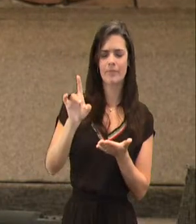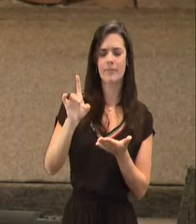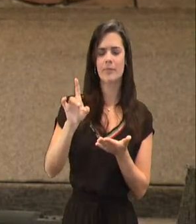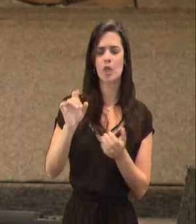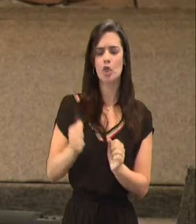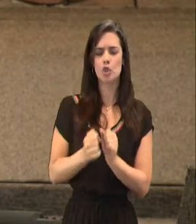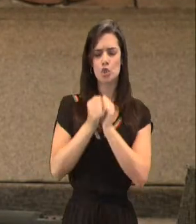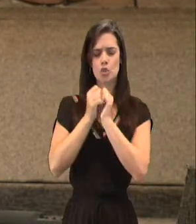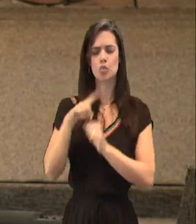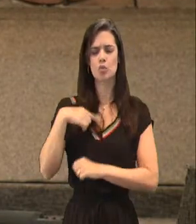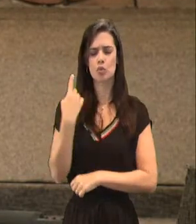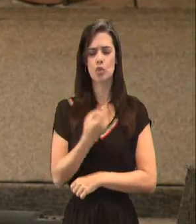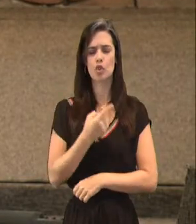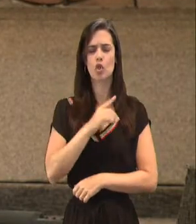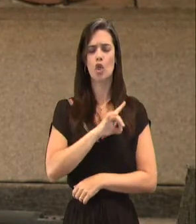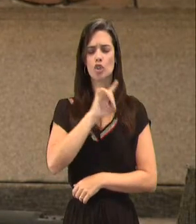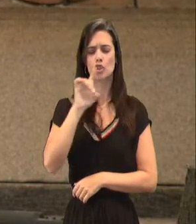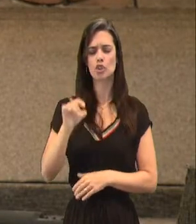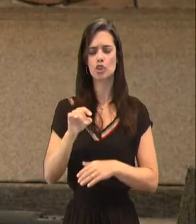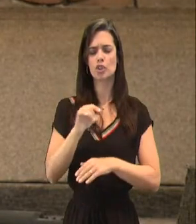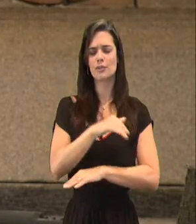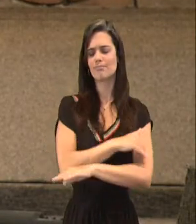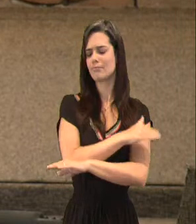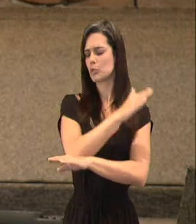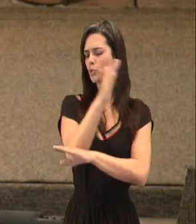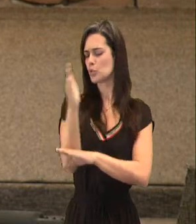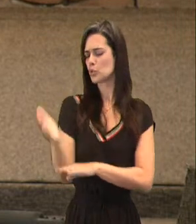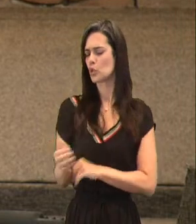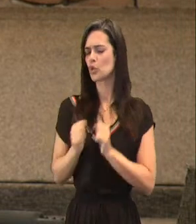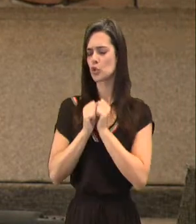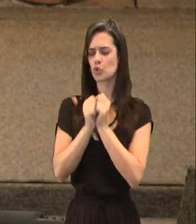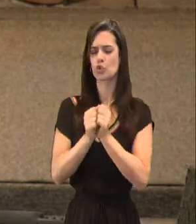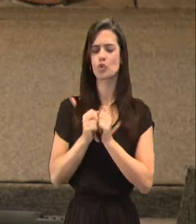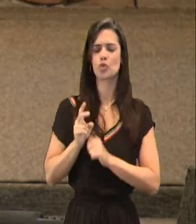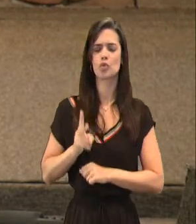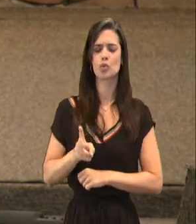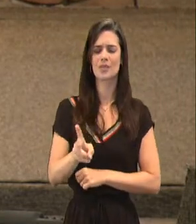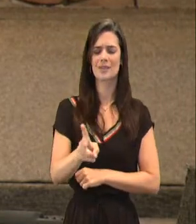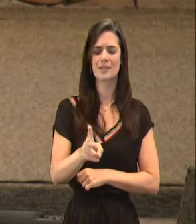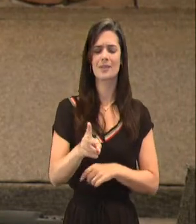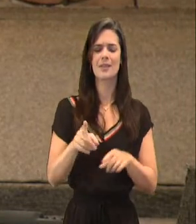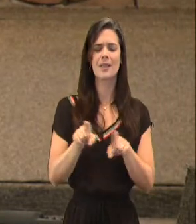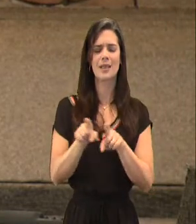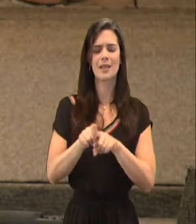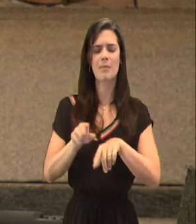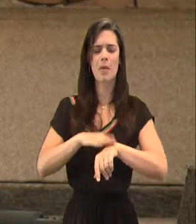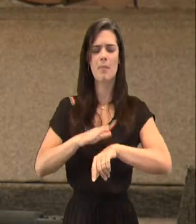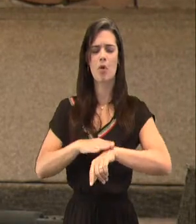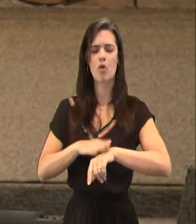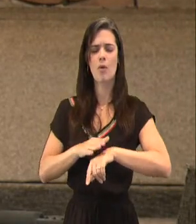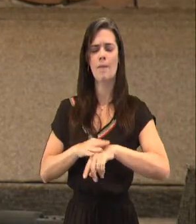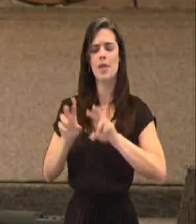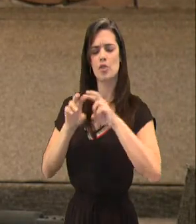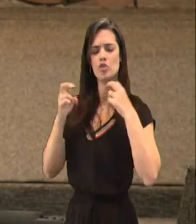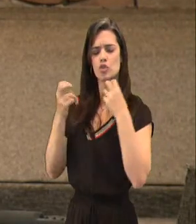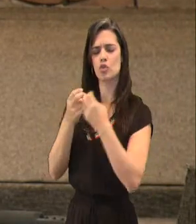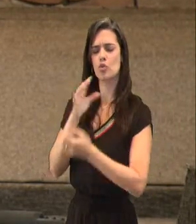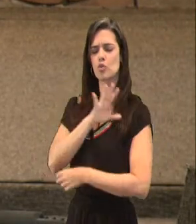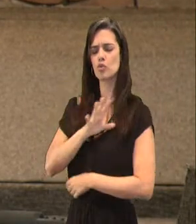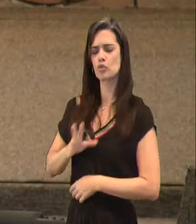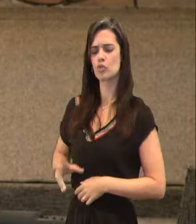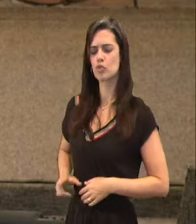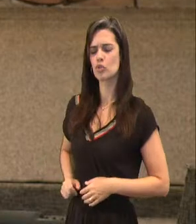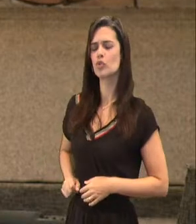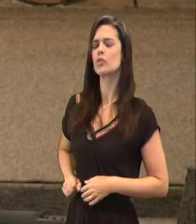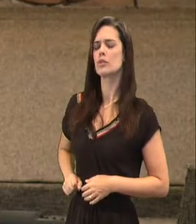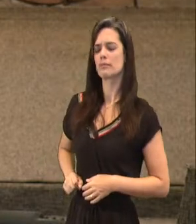no decorrer desse dia, continua conosco em toda a adoração que vamos Te prestar ainda hoje e sempre. É